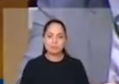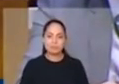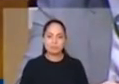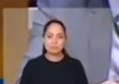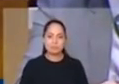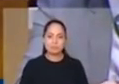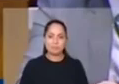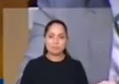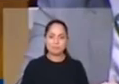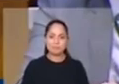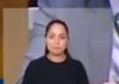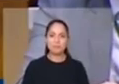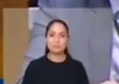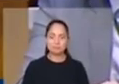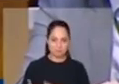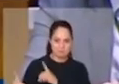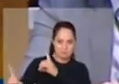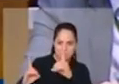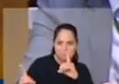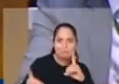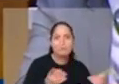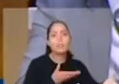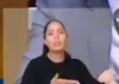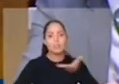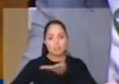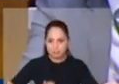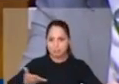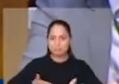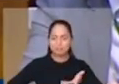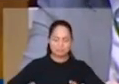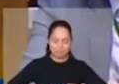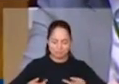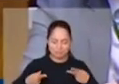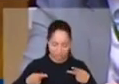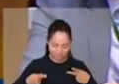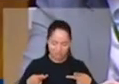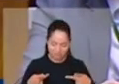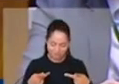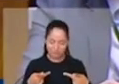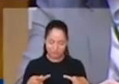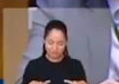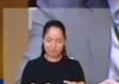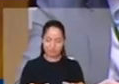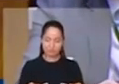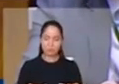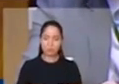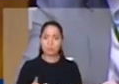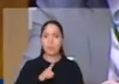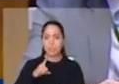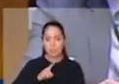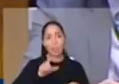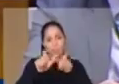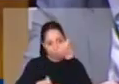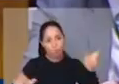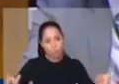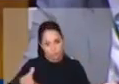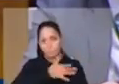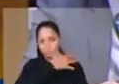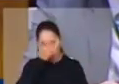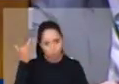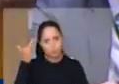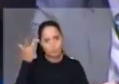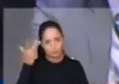através de diálogos, de visitas que fiz com alguns de vocês,